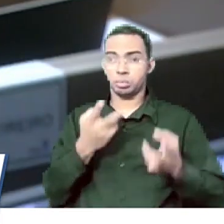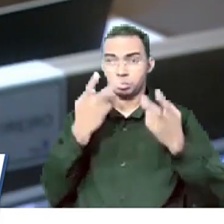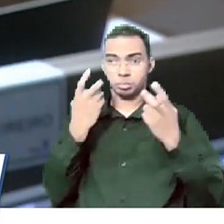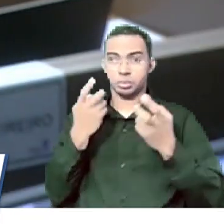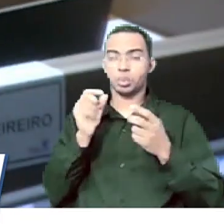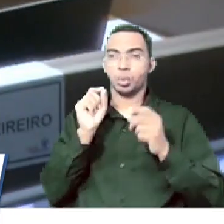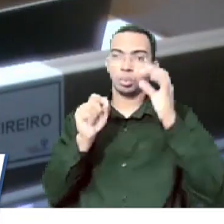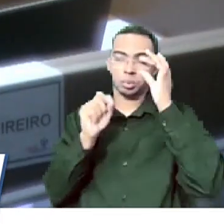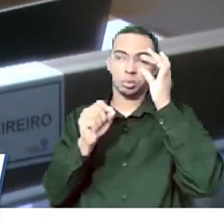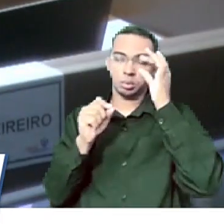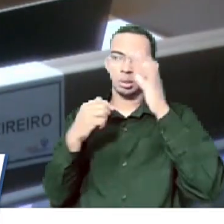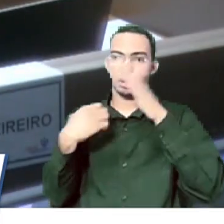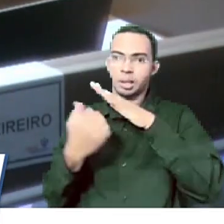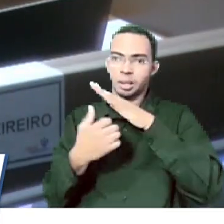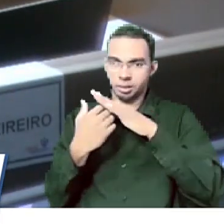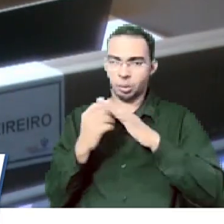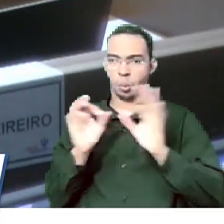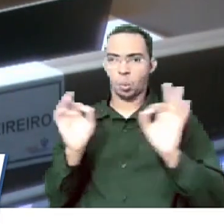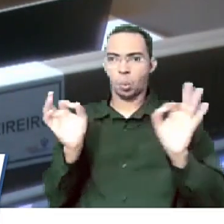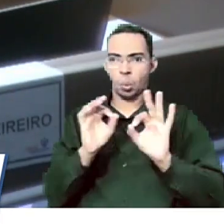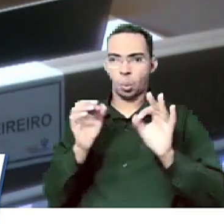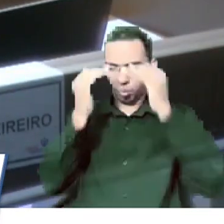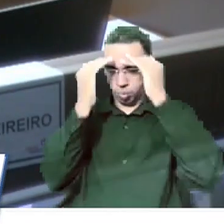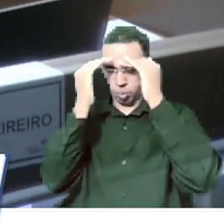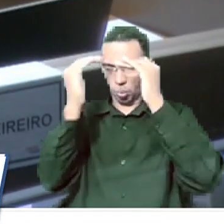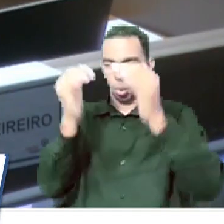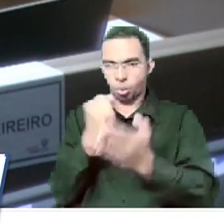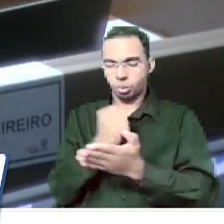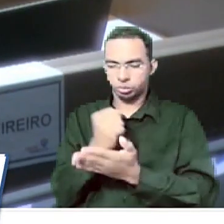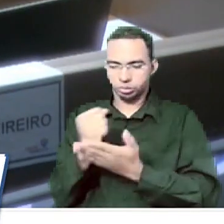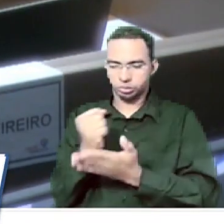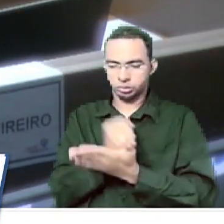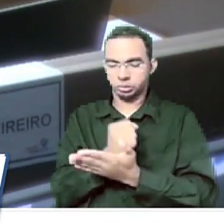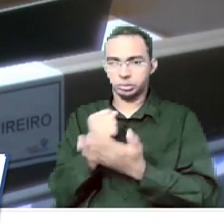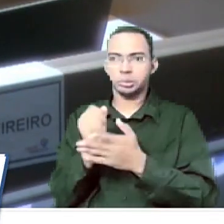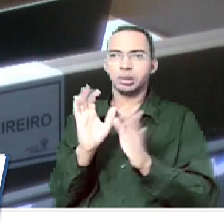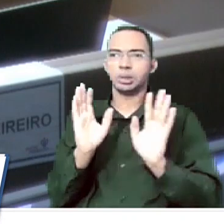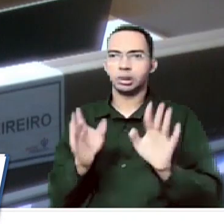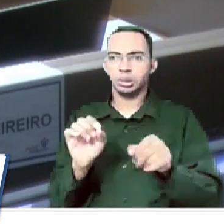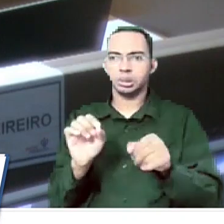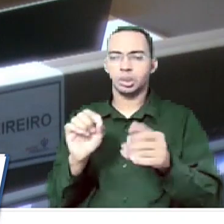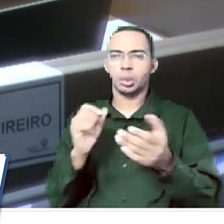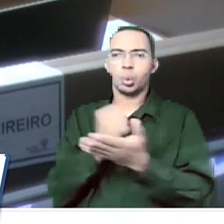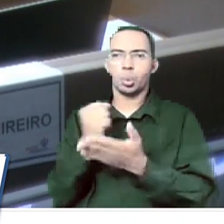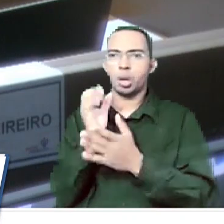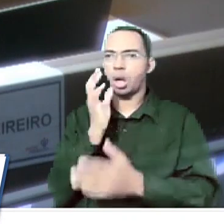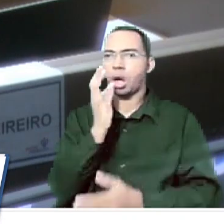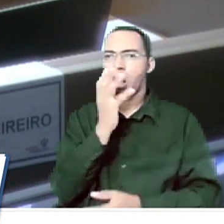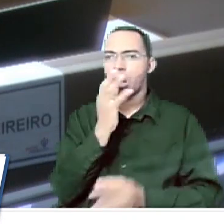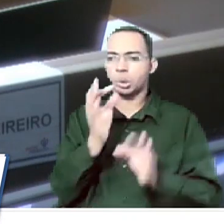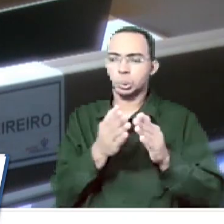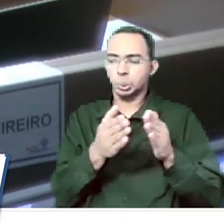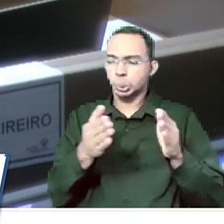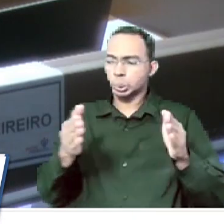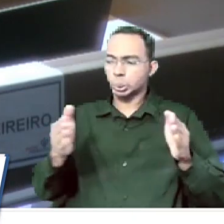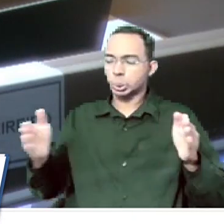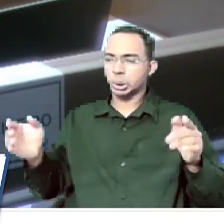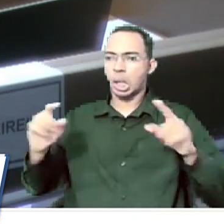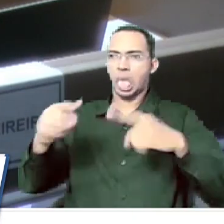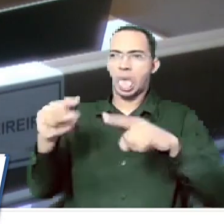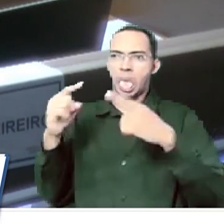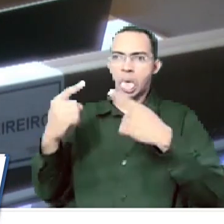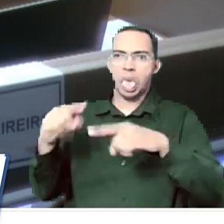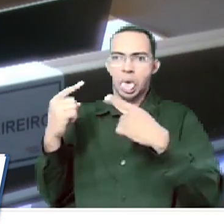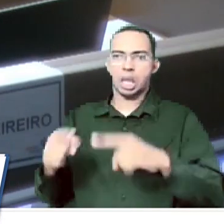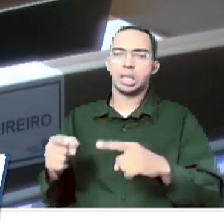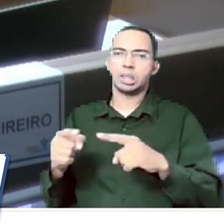José, ela não honra o contrato, né? Inclusive foi feito um contrato muito longo, né? A reclamação é muito. Na porta lá